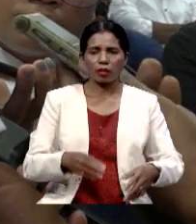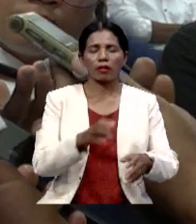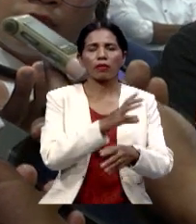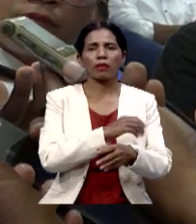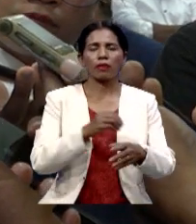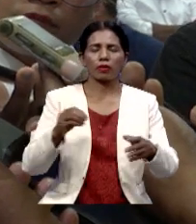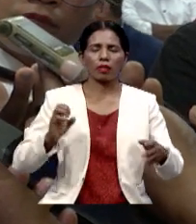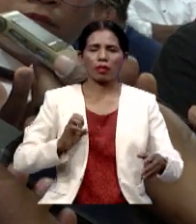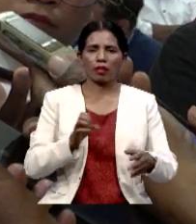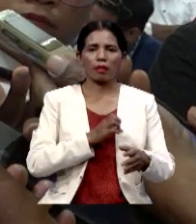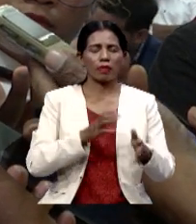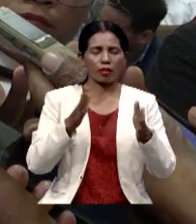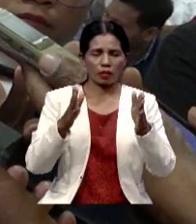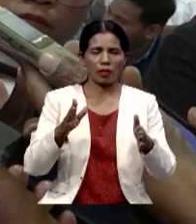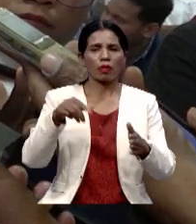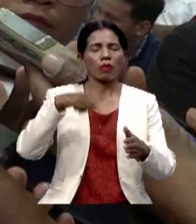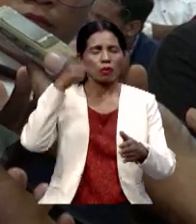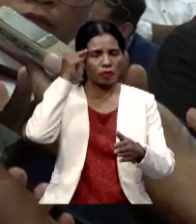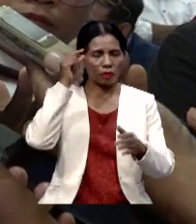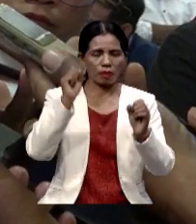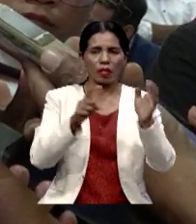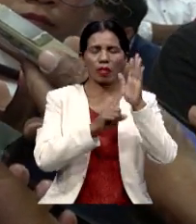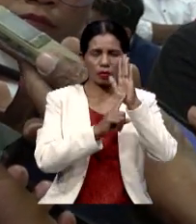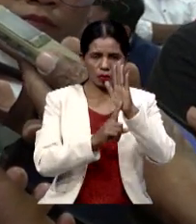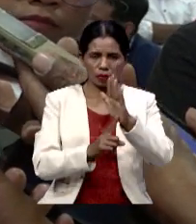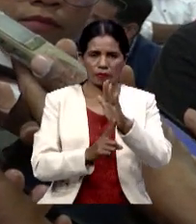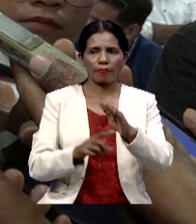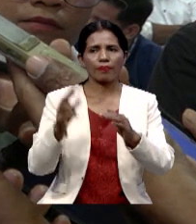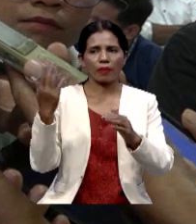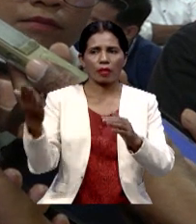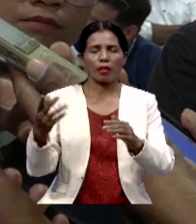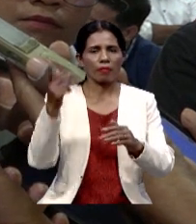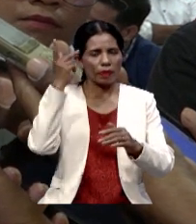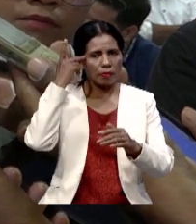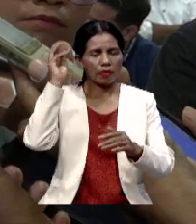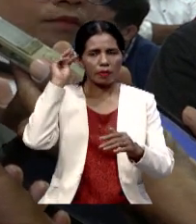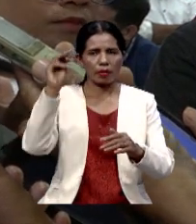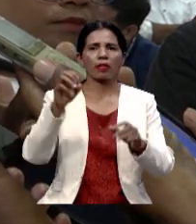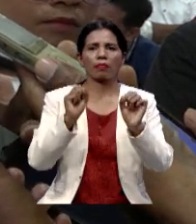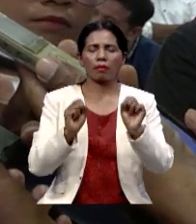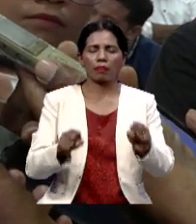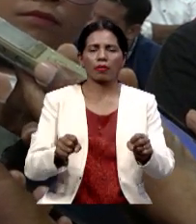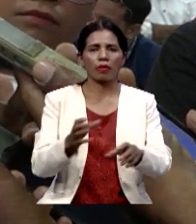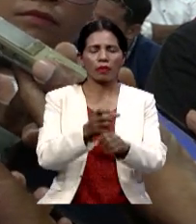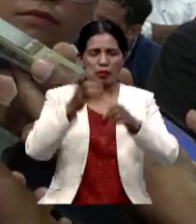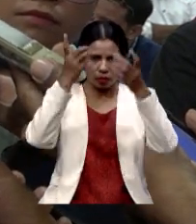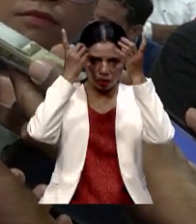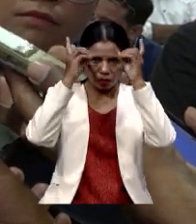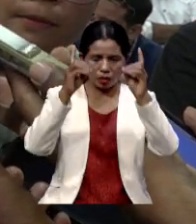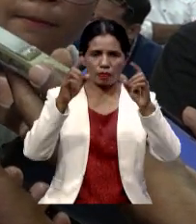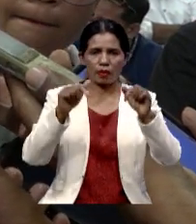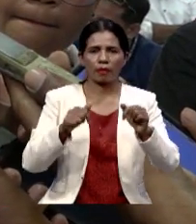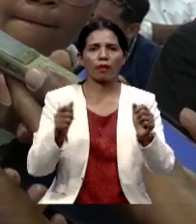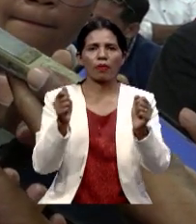adidu automaticamente governo bele hato idane bai ha primeiro ministro mak bele hola decisão bai dane